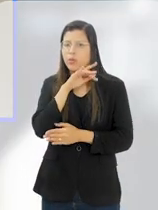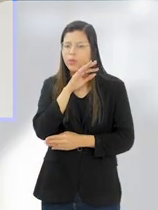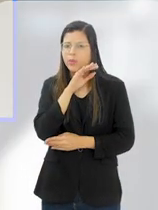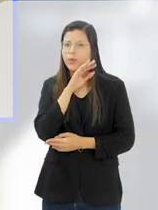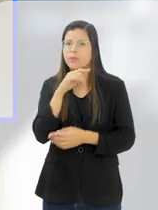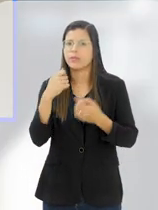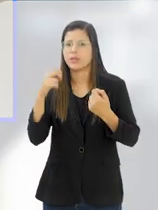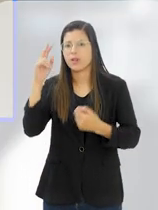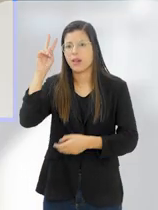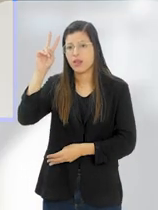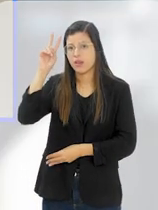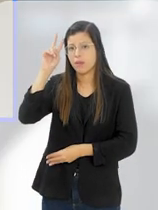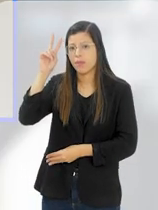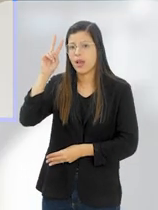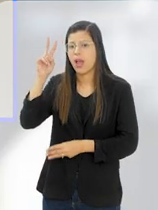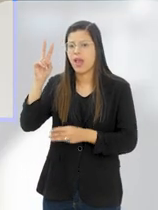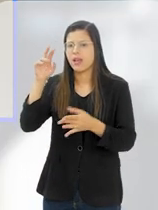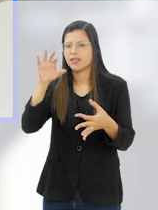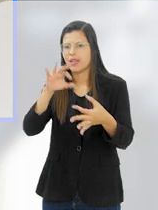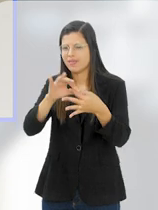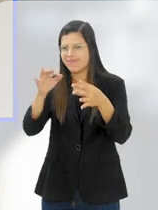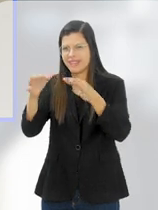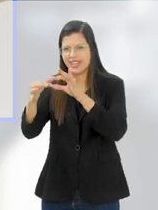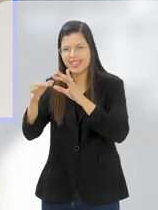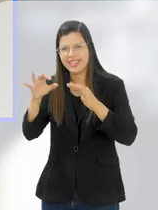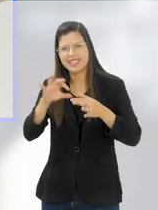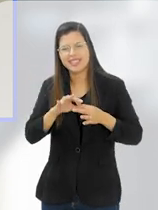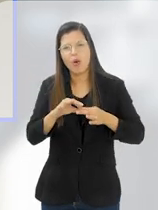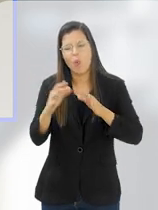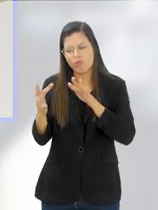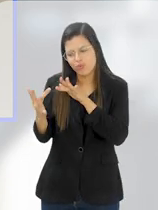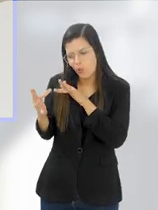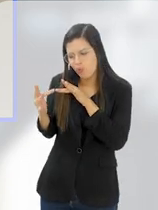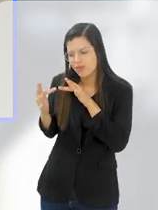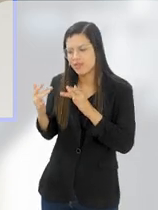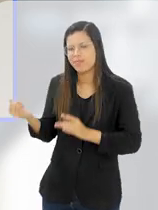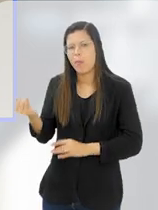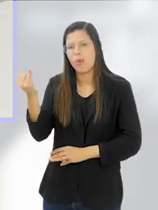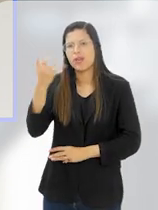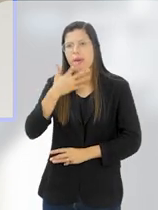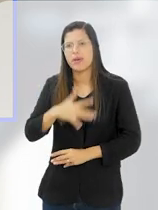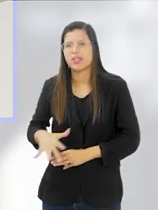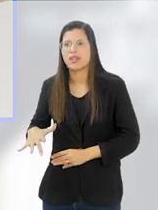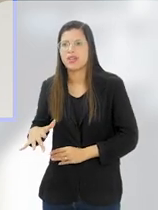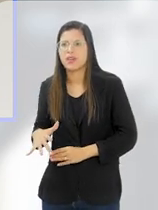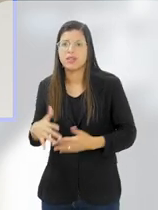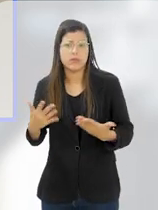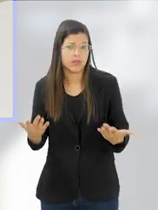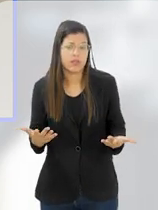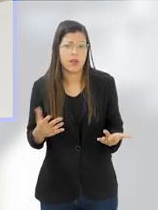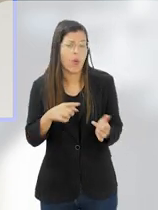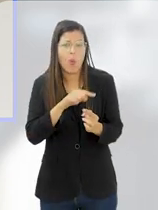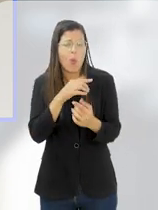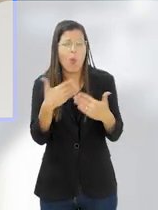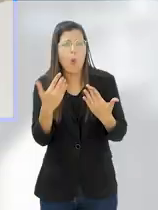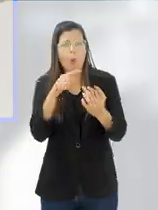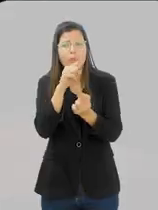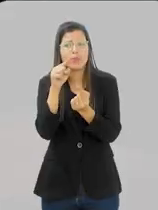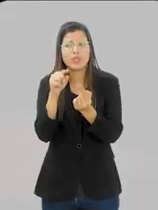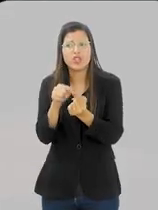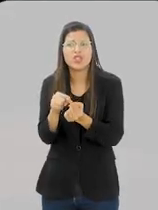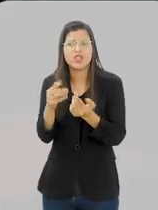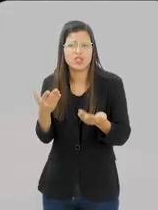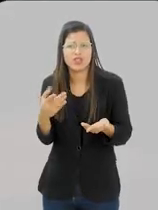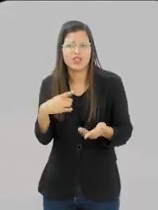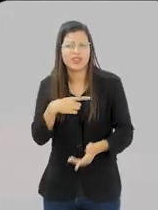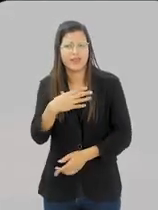tem que lembrar que essa conexão é muito importante para eles e para nós. E, afinal de contas, para que a gente tem filho, né? Se não é para usufruir